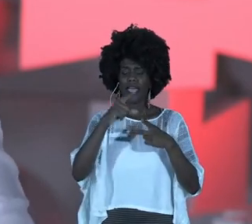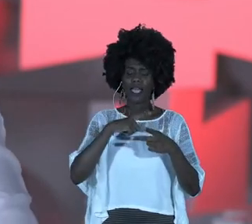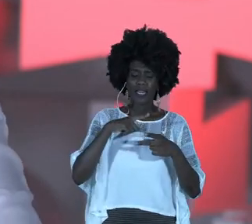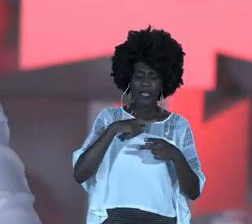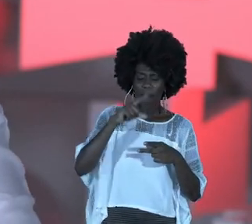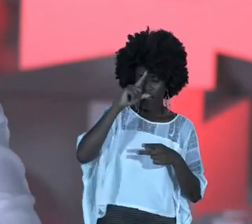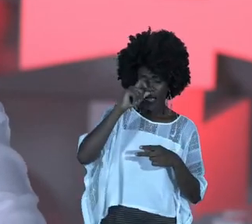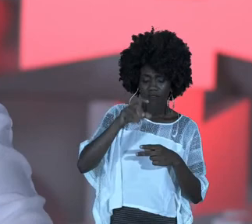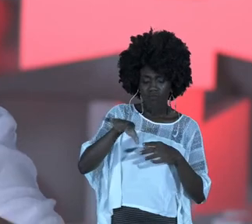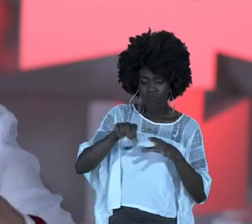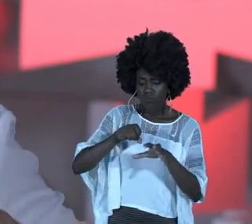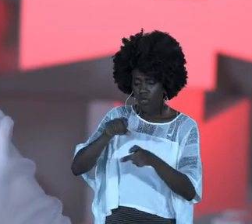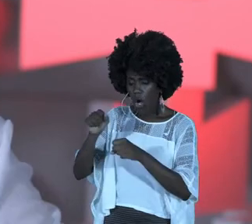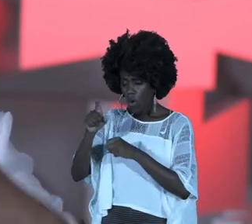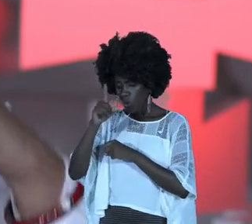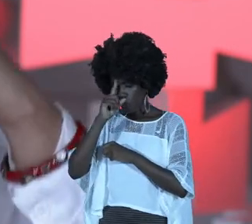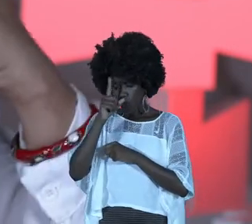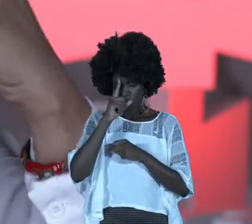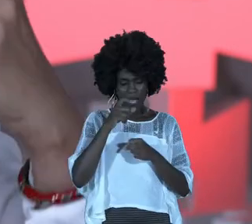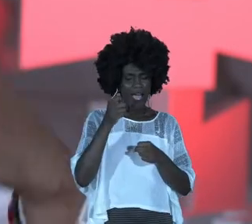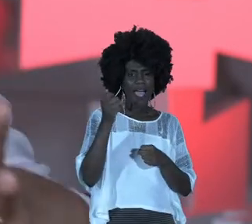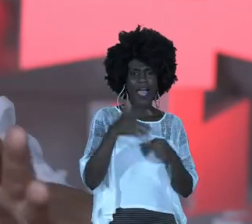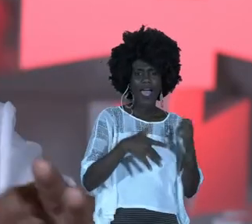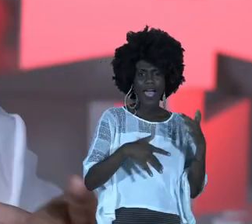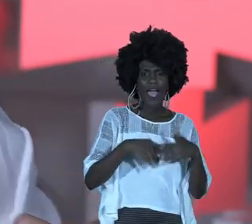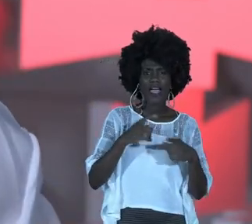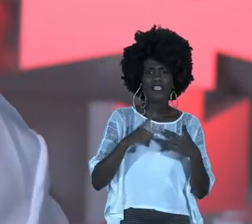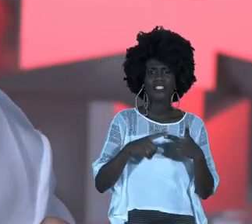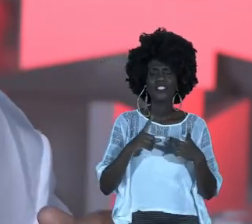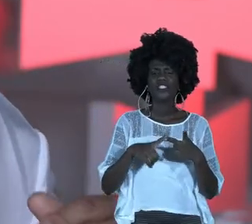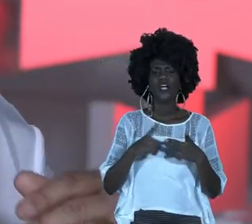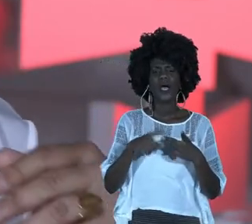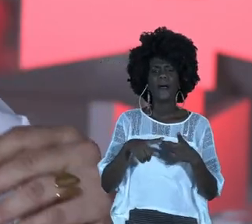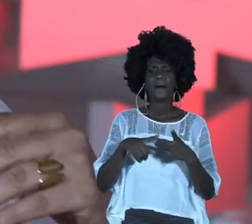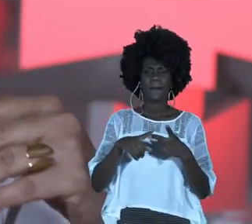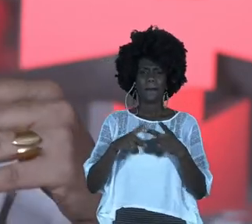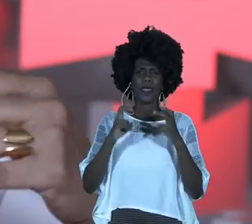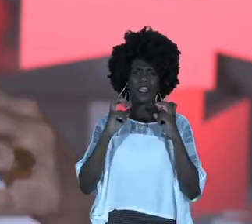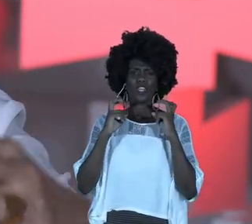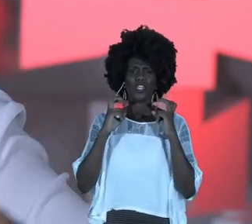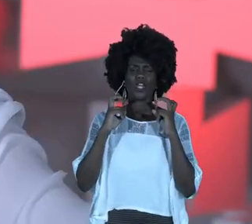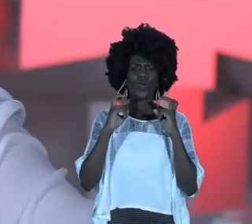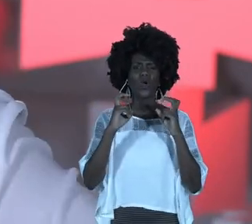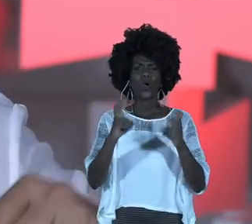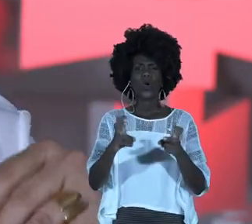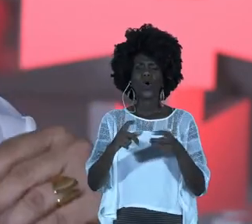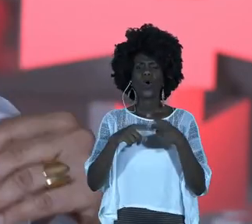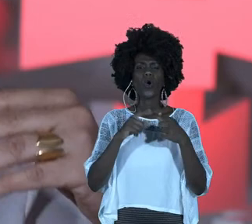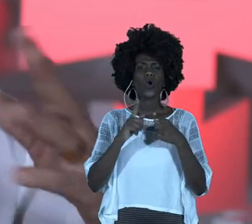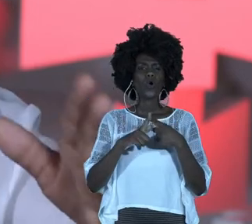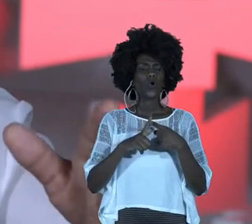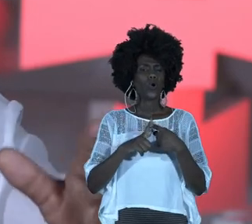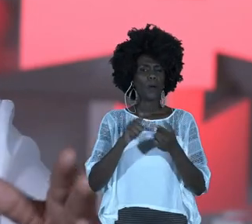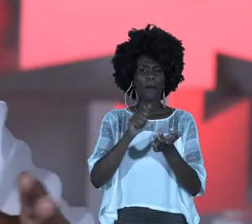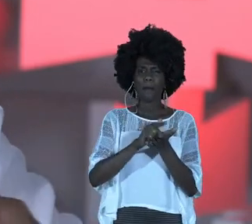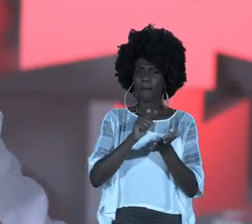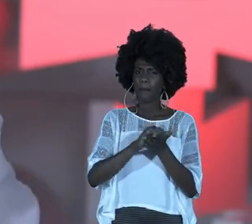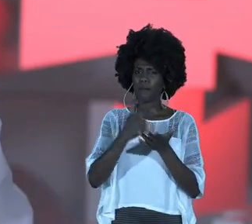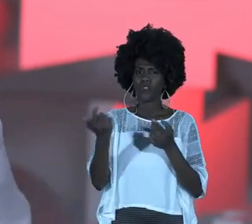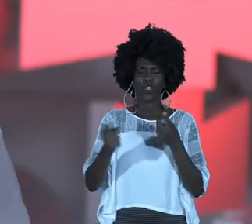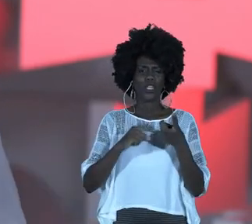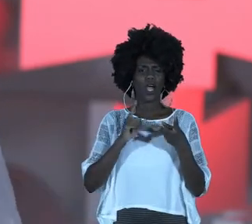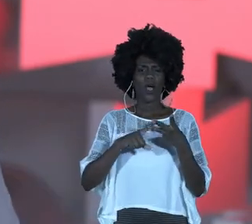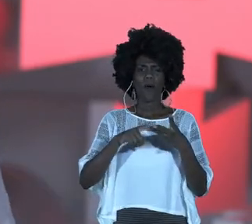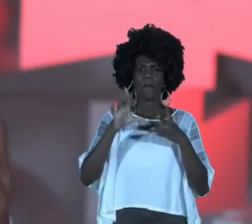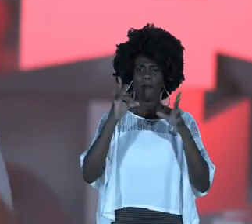eu falei para vocês, né? Resto de ticket, de metrô, de jornal, papel de